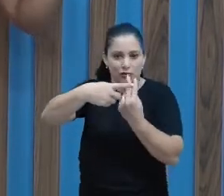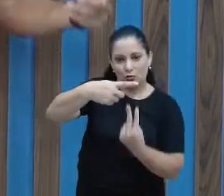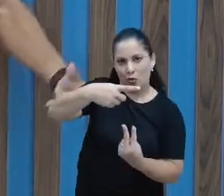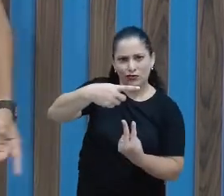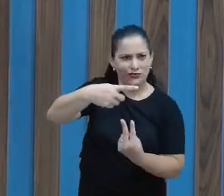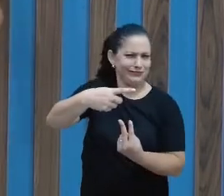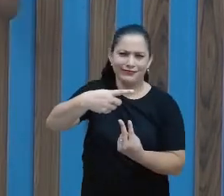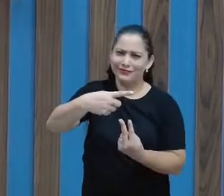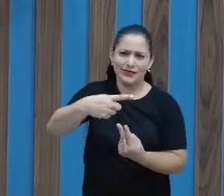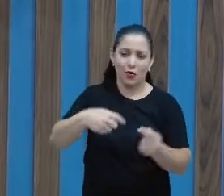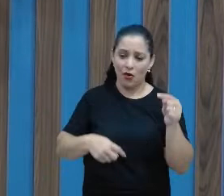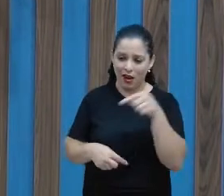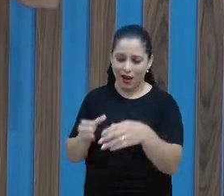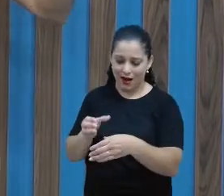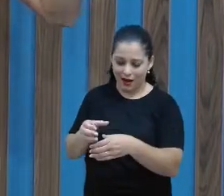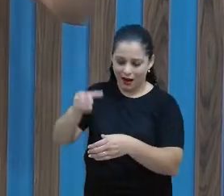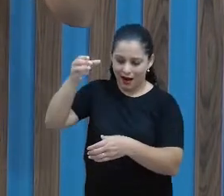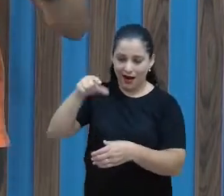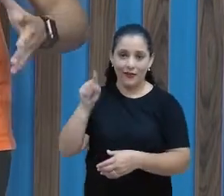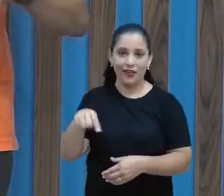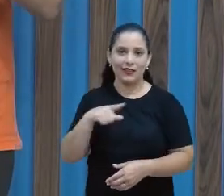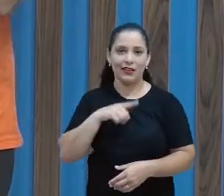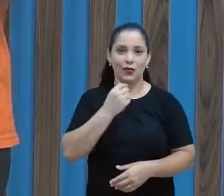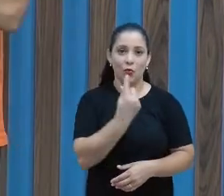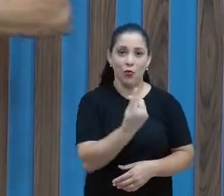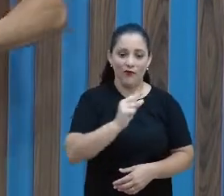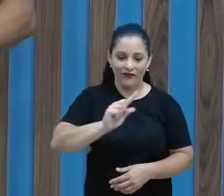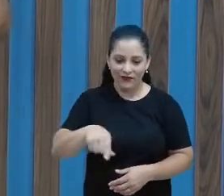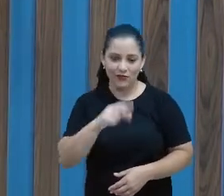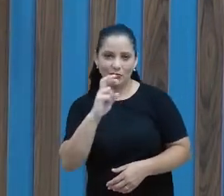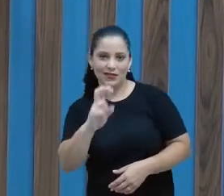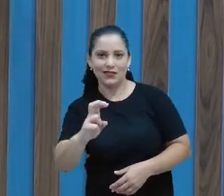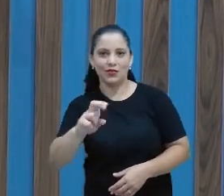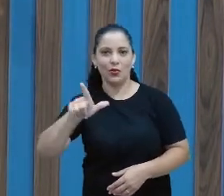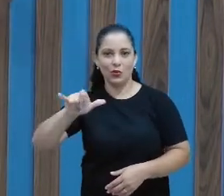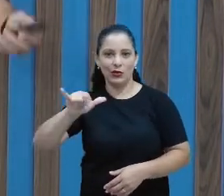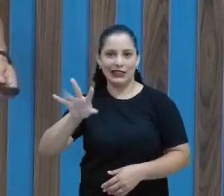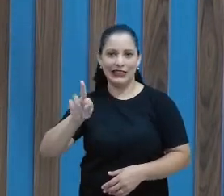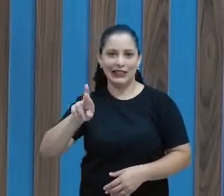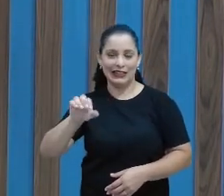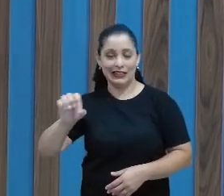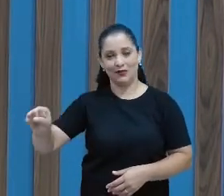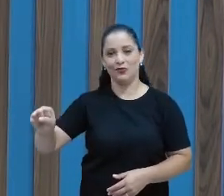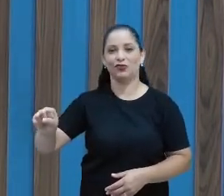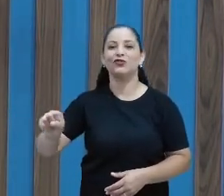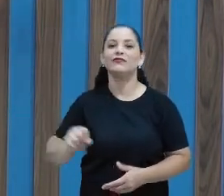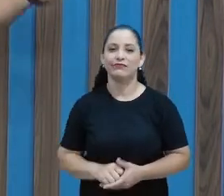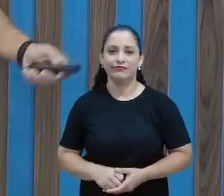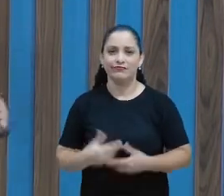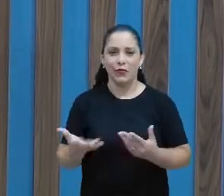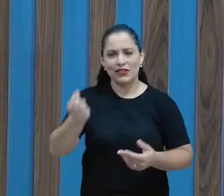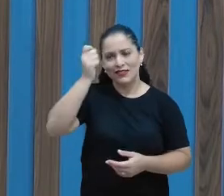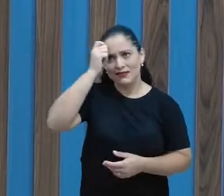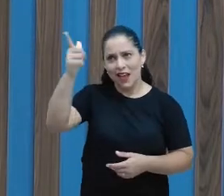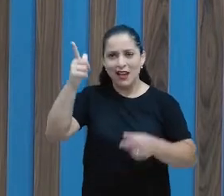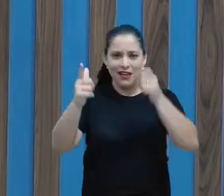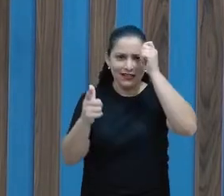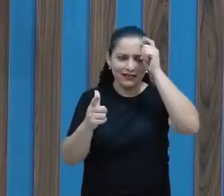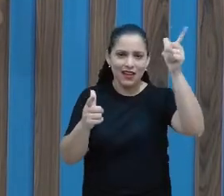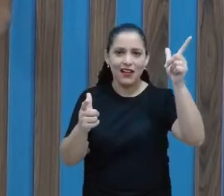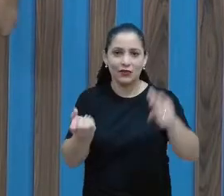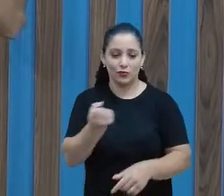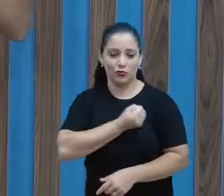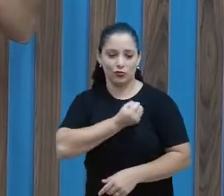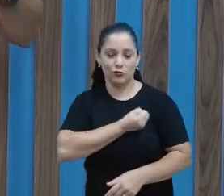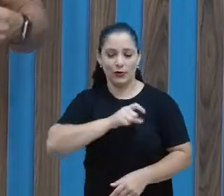que é que vai aparecer lá? Vai aparecer 1,5 litros. Então, essa ideia dos números decimais é o que